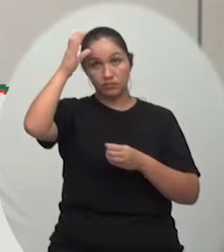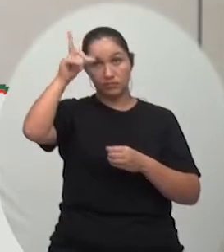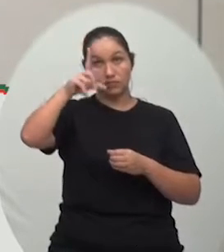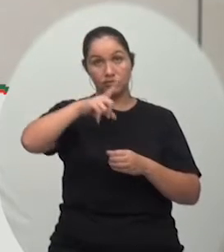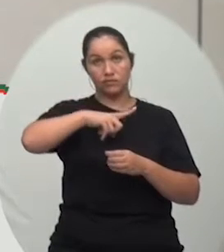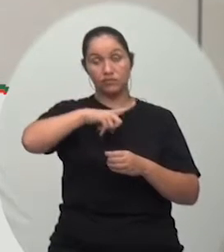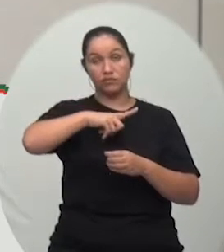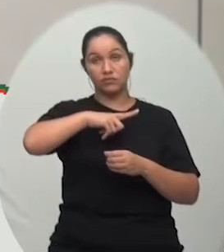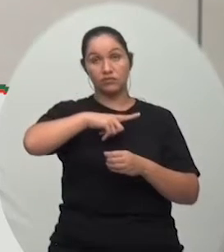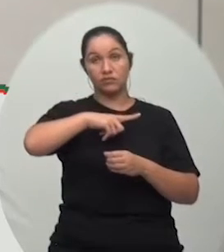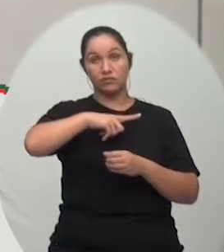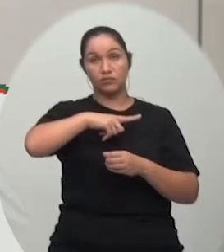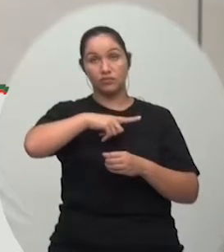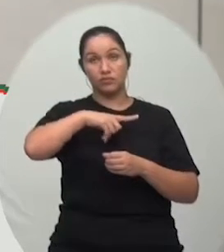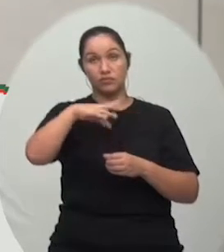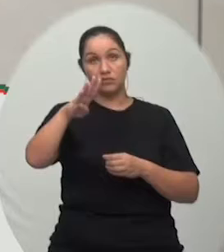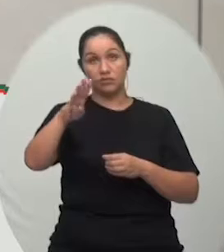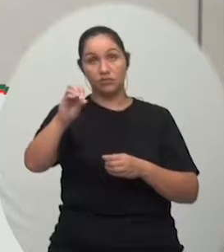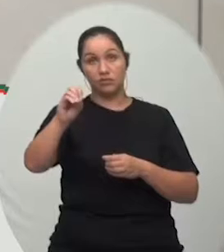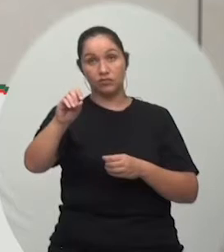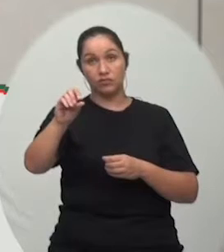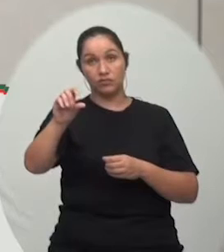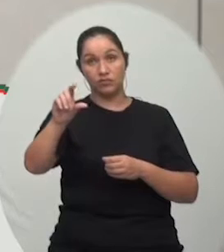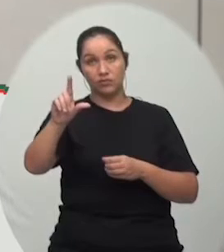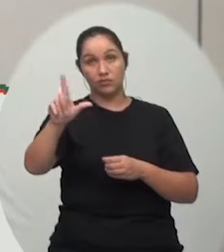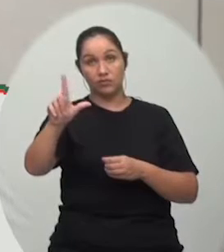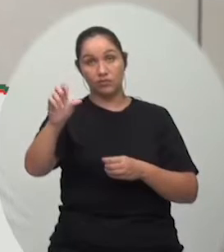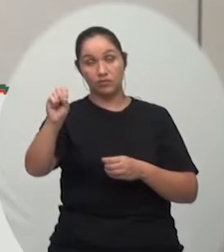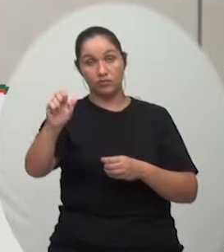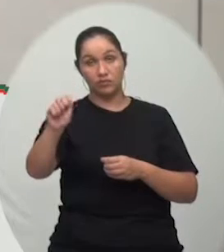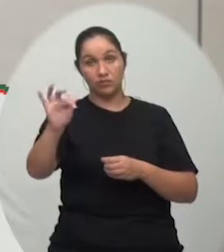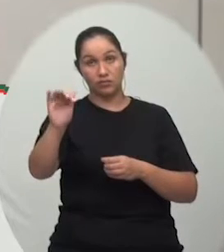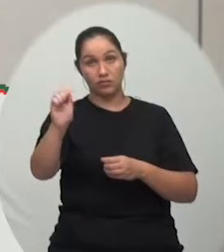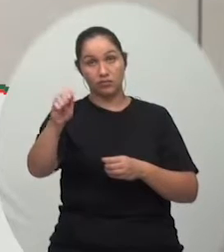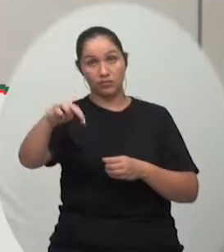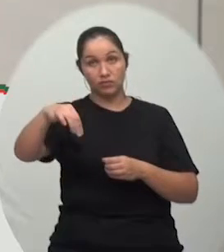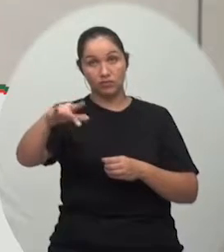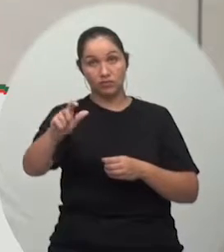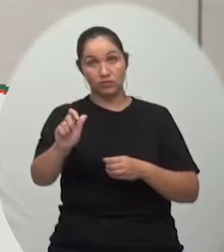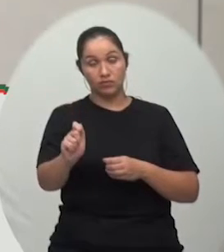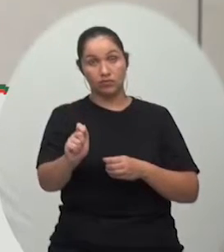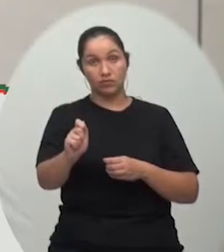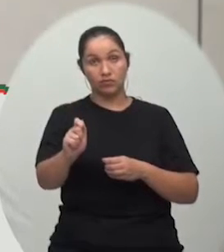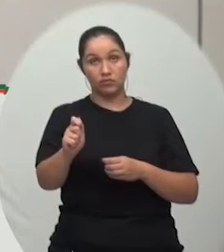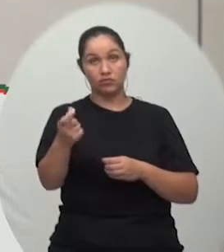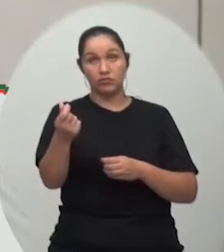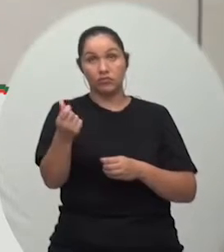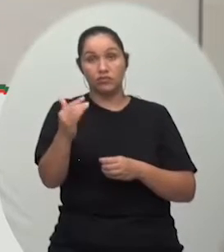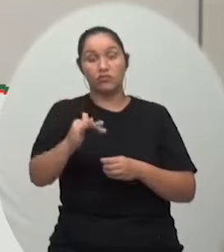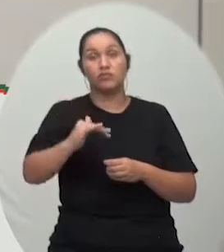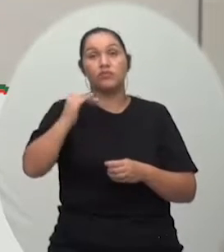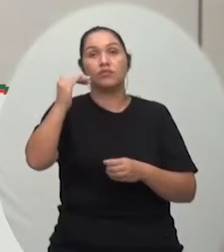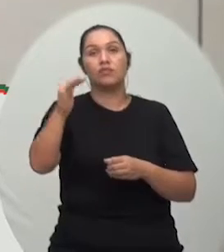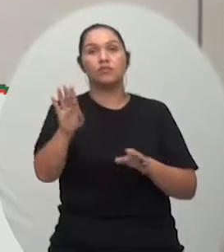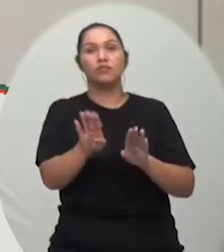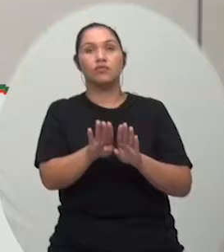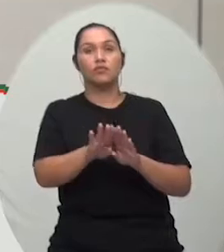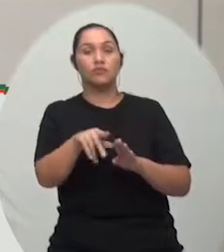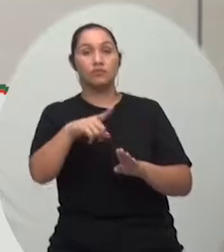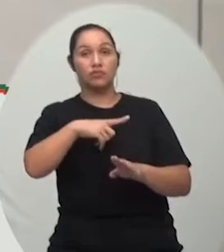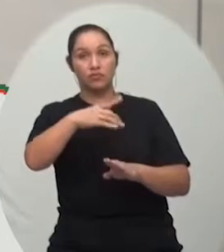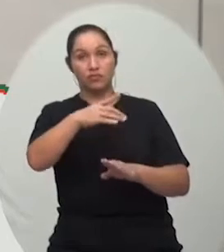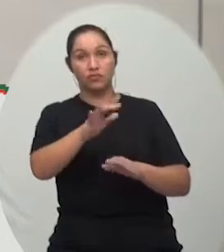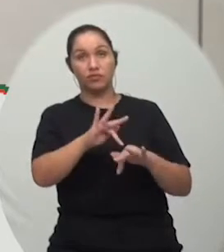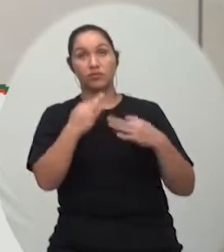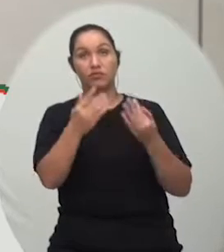esse valor maior, recebe esse valor a mais. Sem contar que existem muitas famílias que recebem o BPC, que